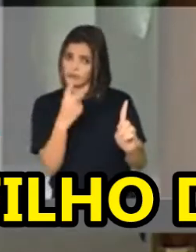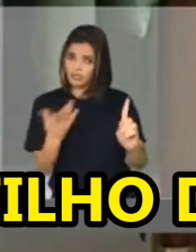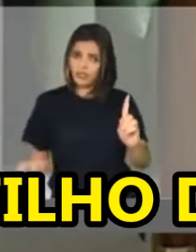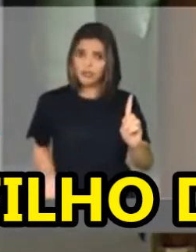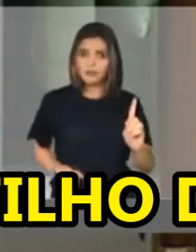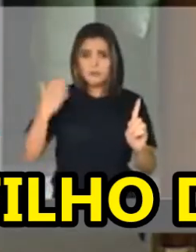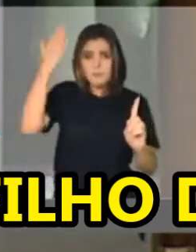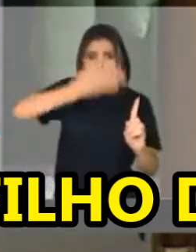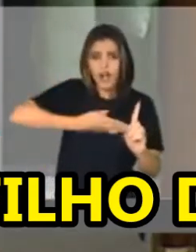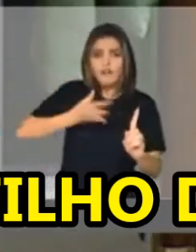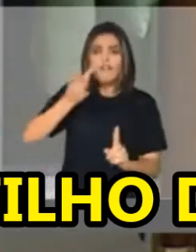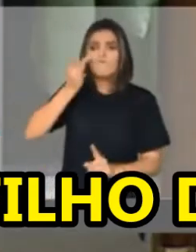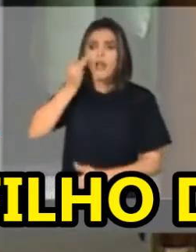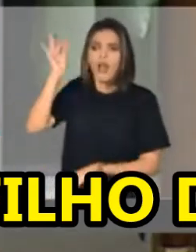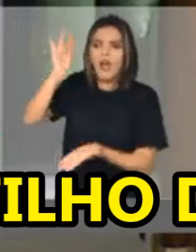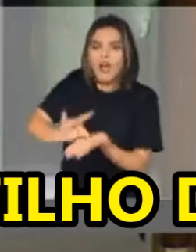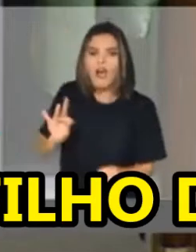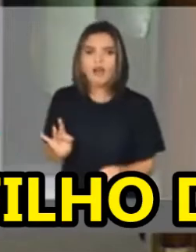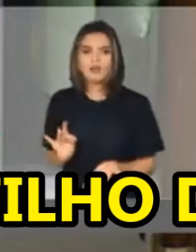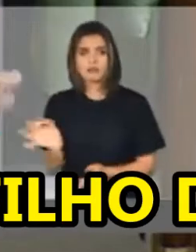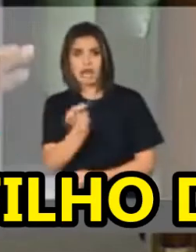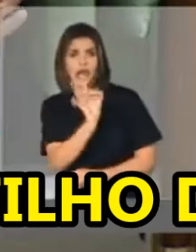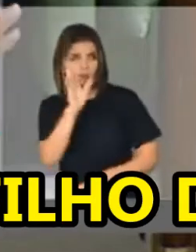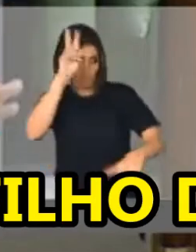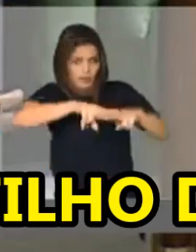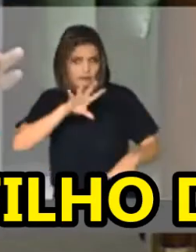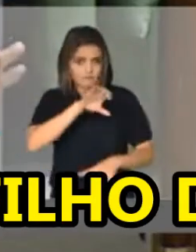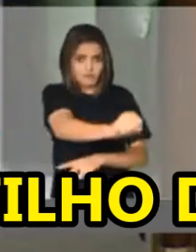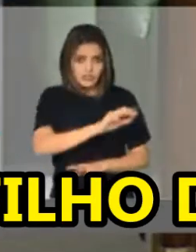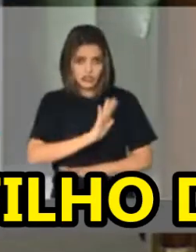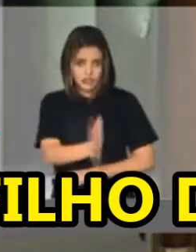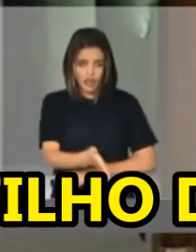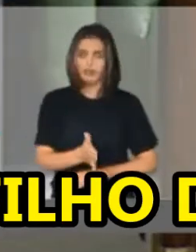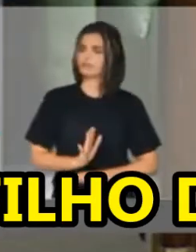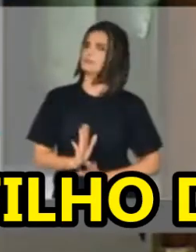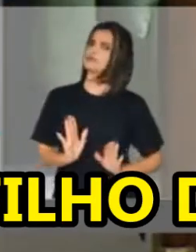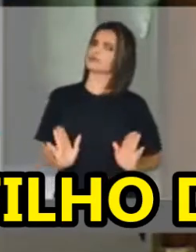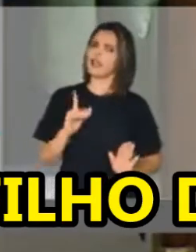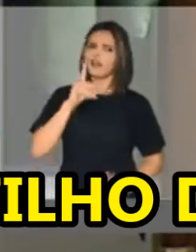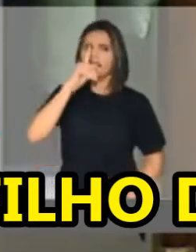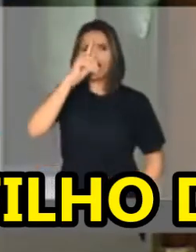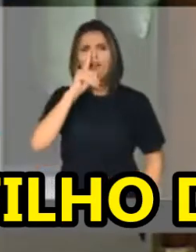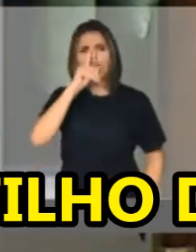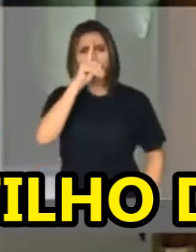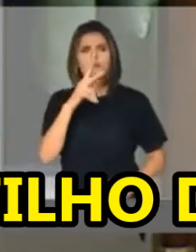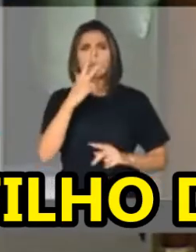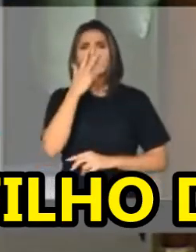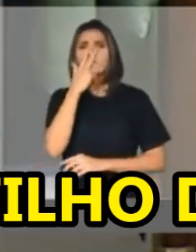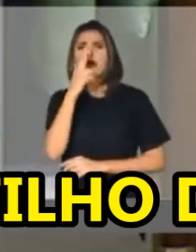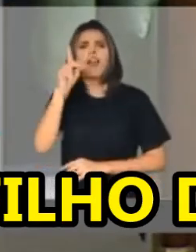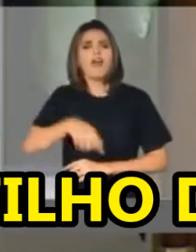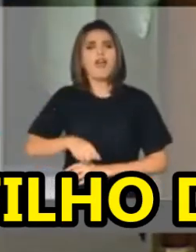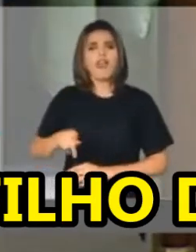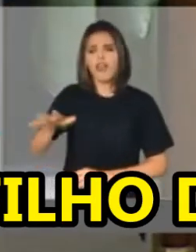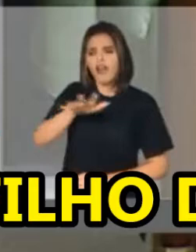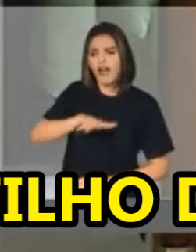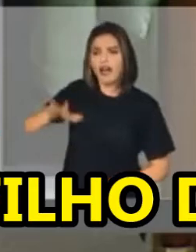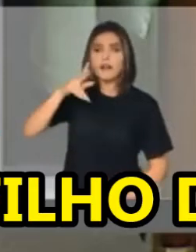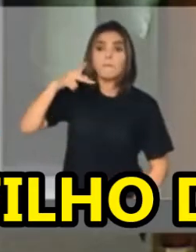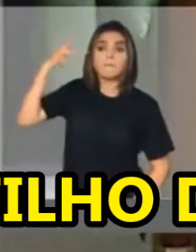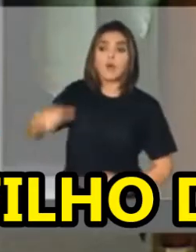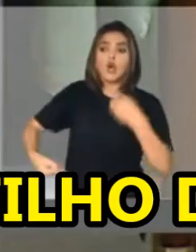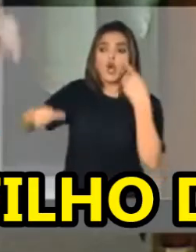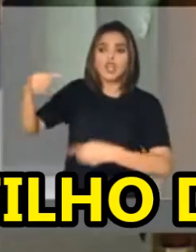na democracia brasileira. Nós estamos vivendo um processo de judicialização da política